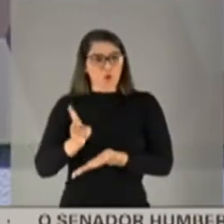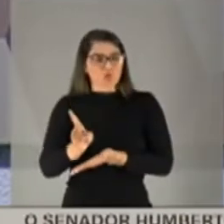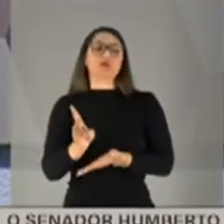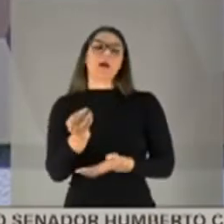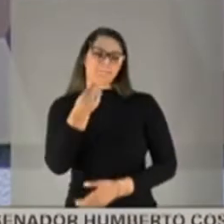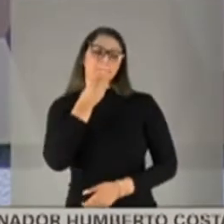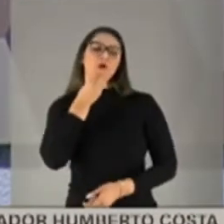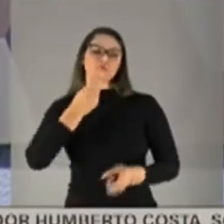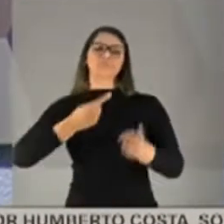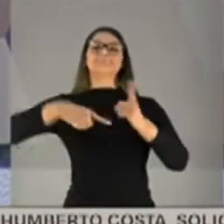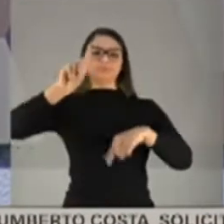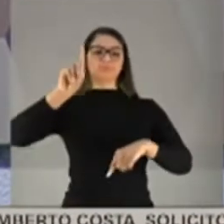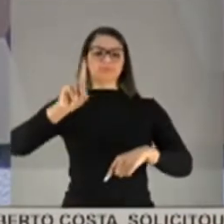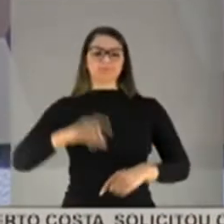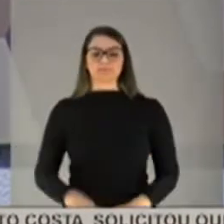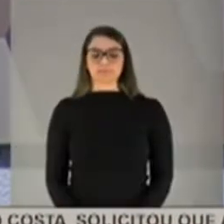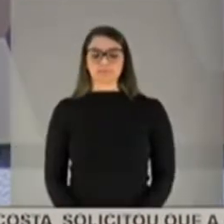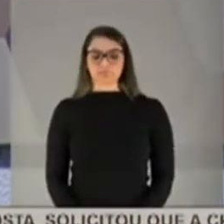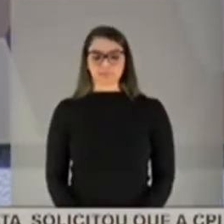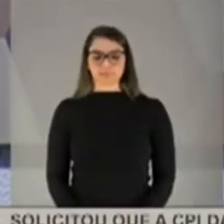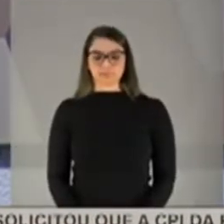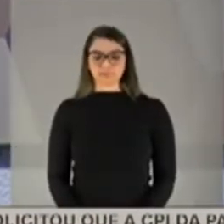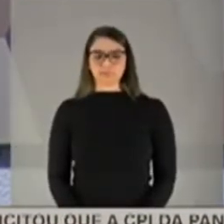fazer a diferença. O próximo, por favor.